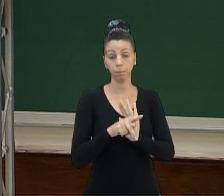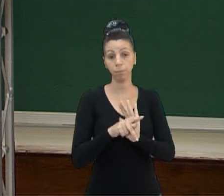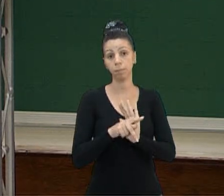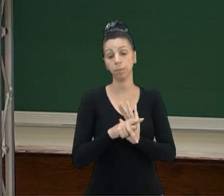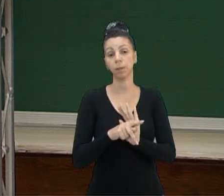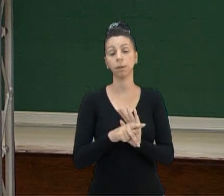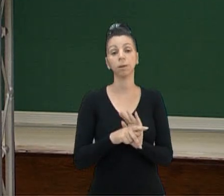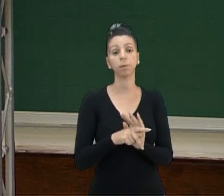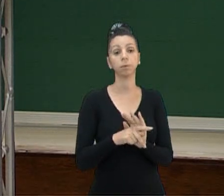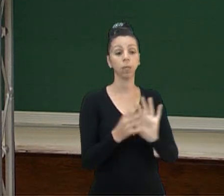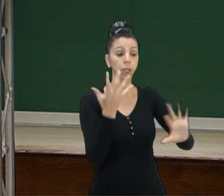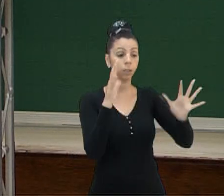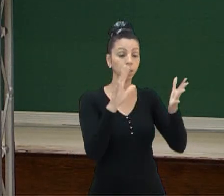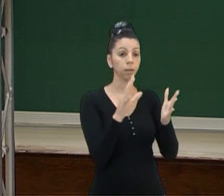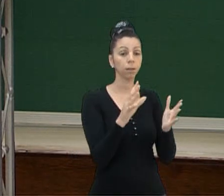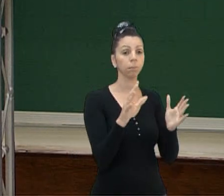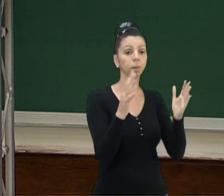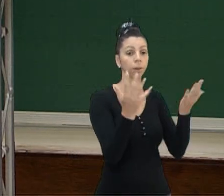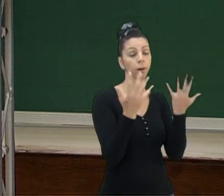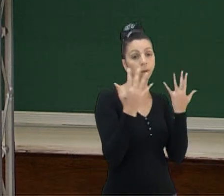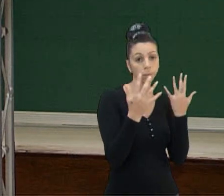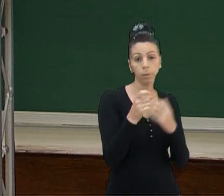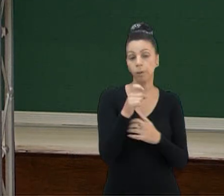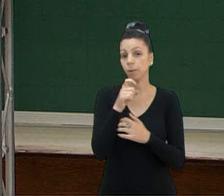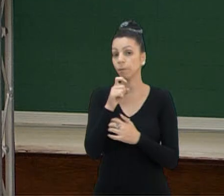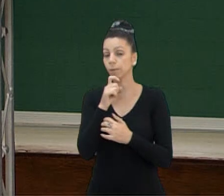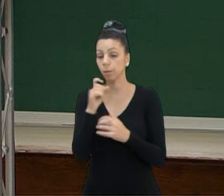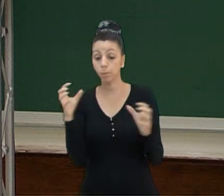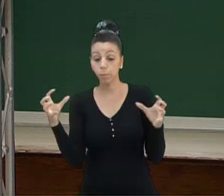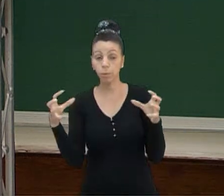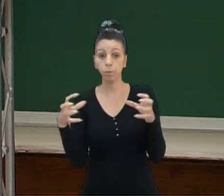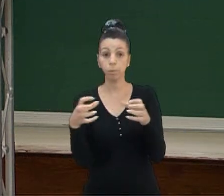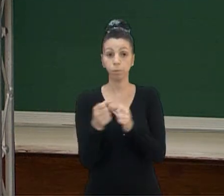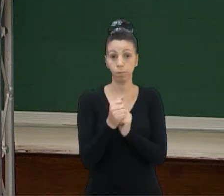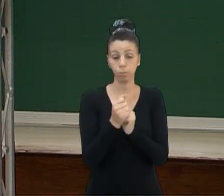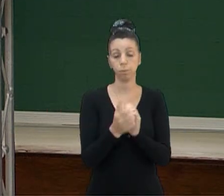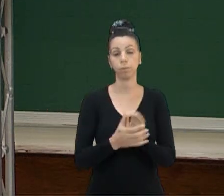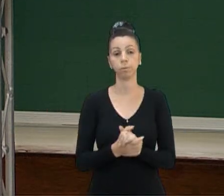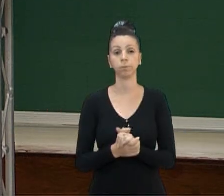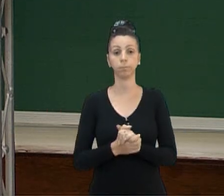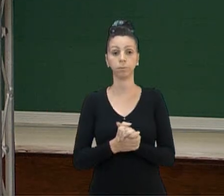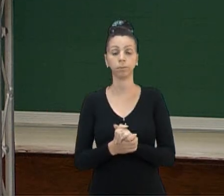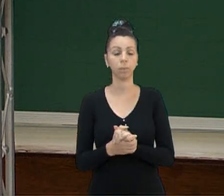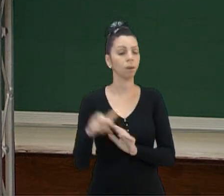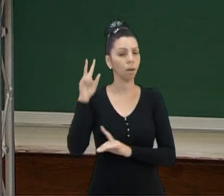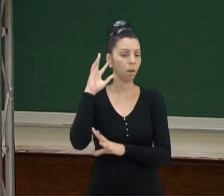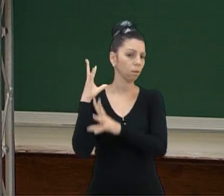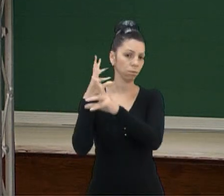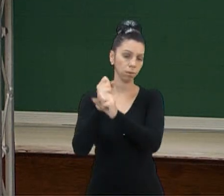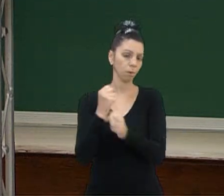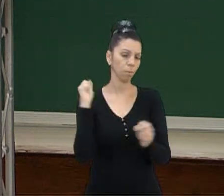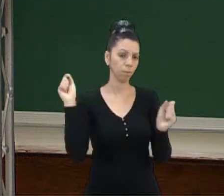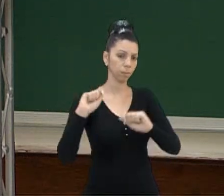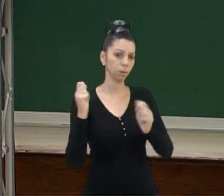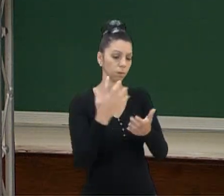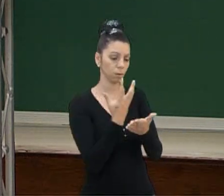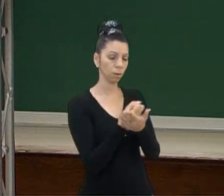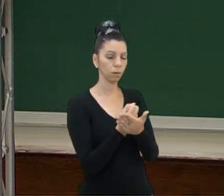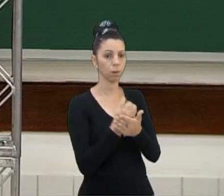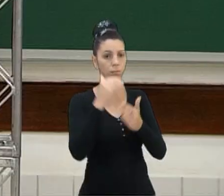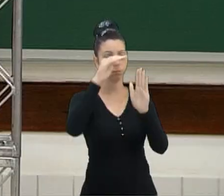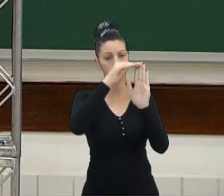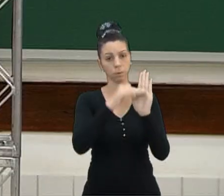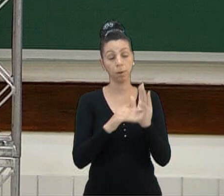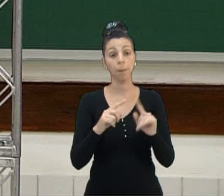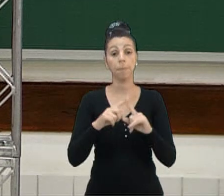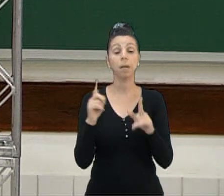boa parte do continente europeu, certo? Então, só relembrei um pouquinho ali, não precisam ter anotado nessa ordem, mas